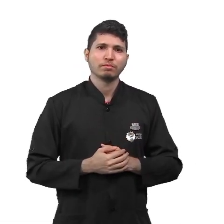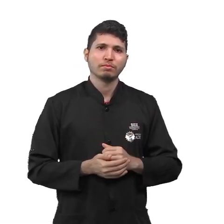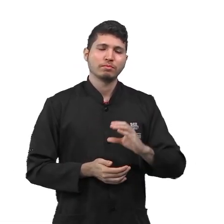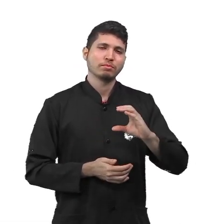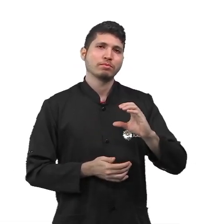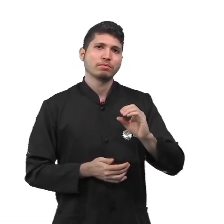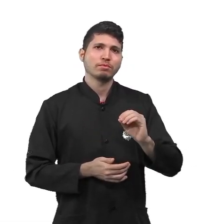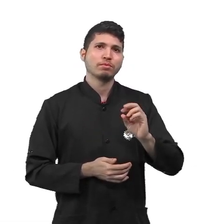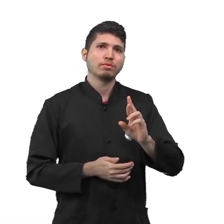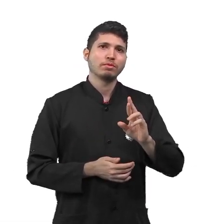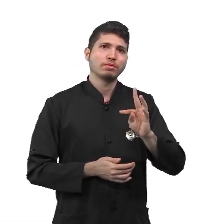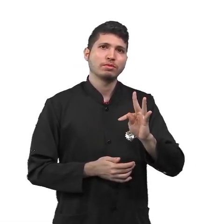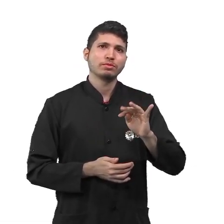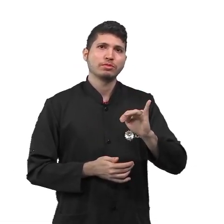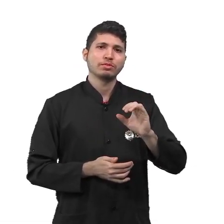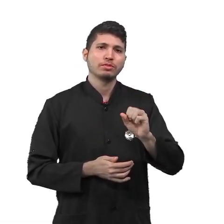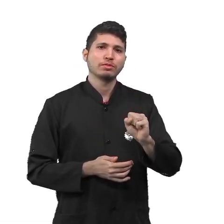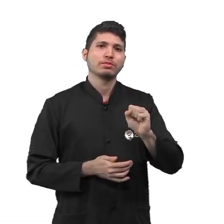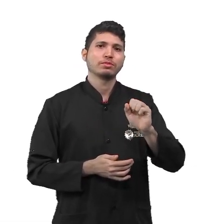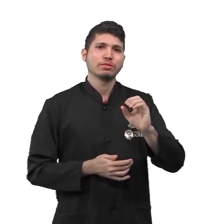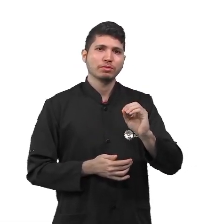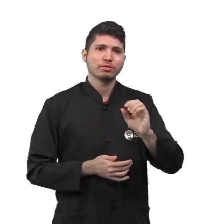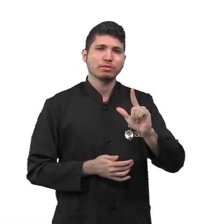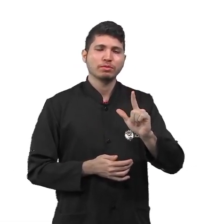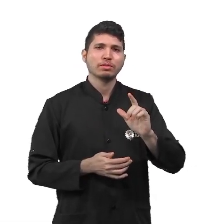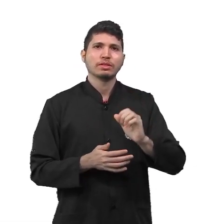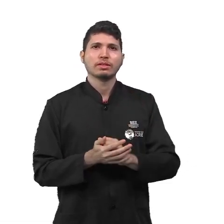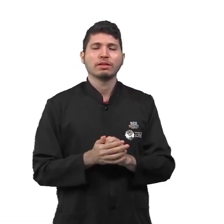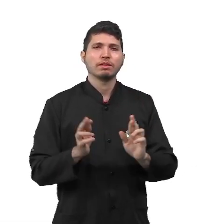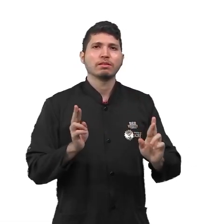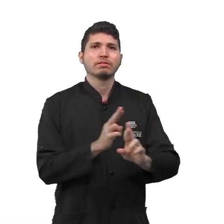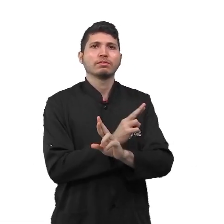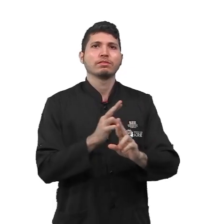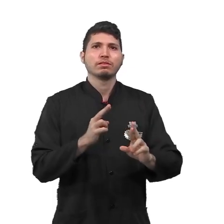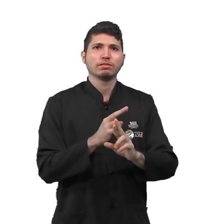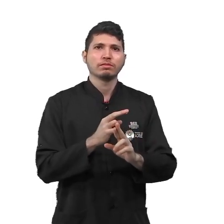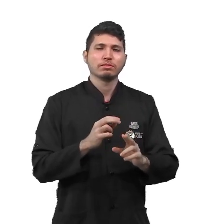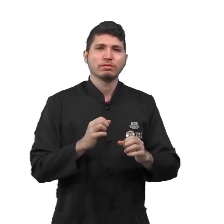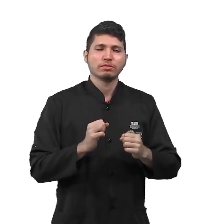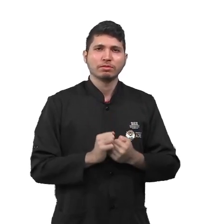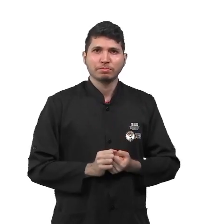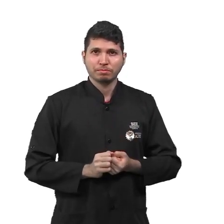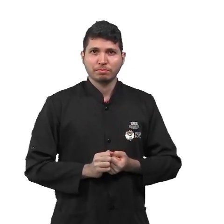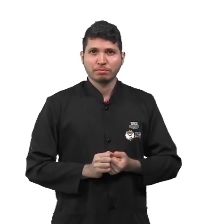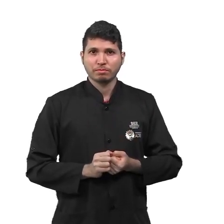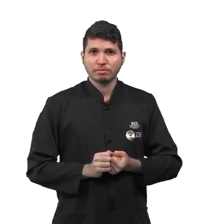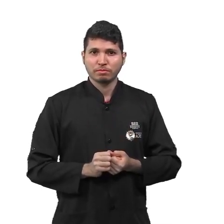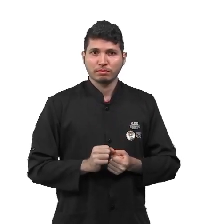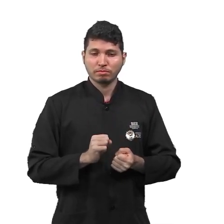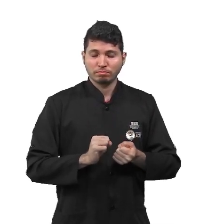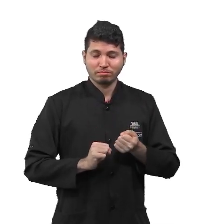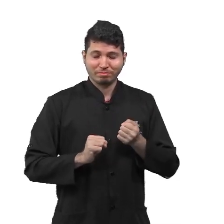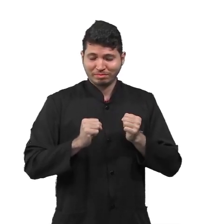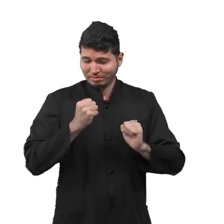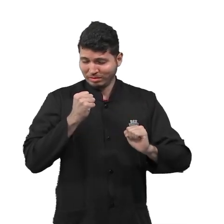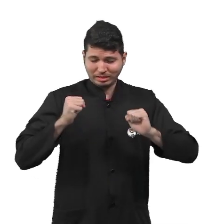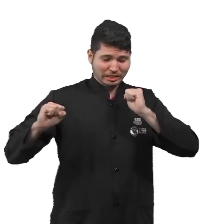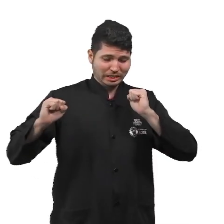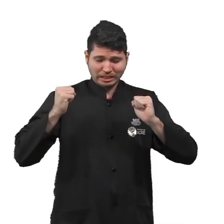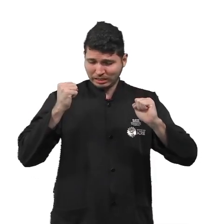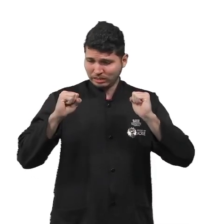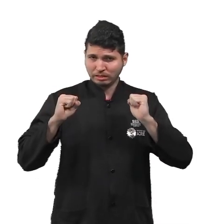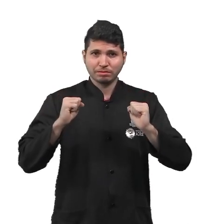hormônio relacionado ao estresse, a aldosterona, que ela vai fazer a regulação da nossa